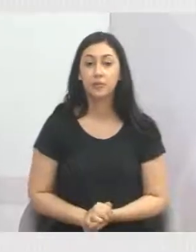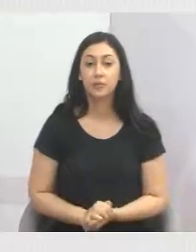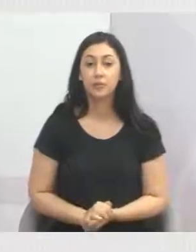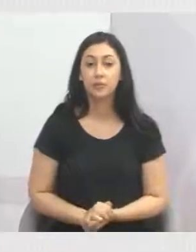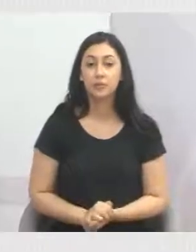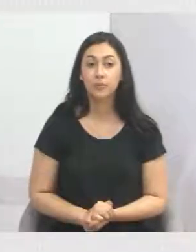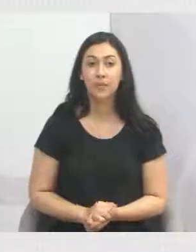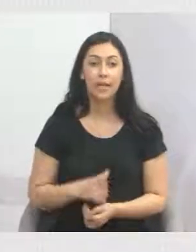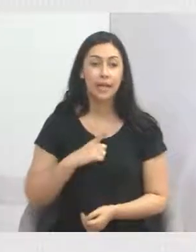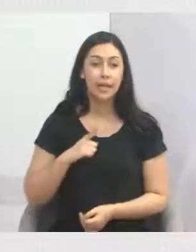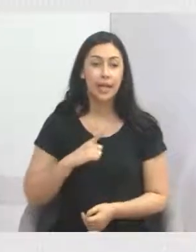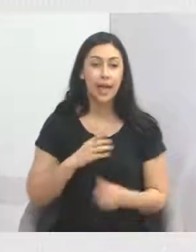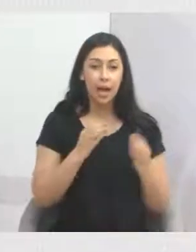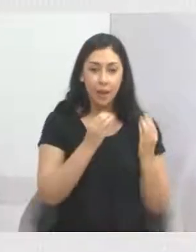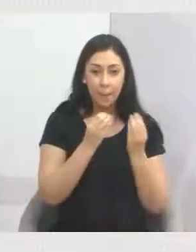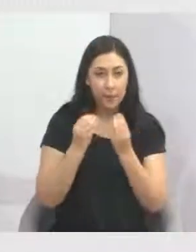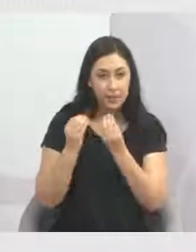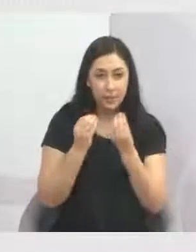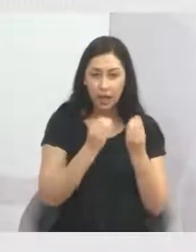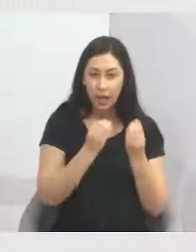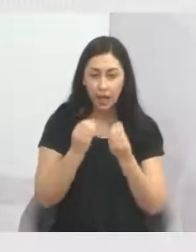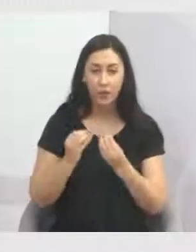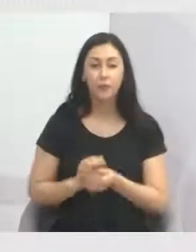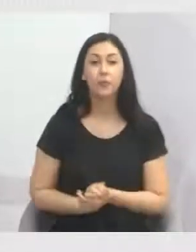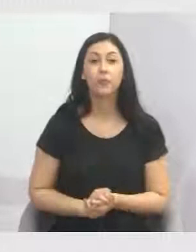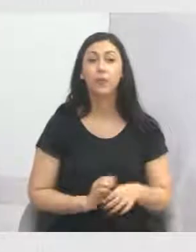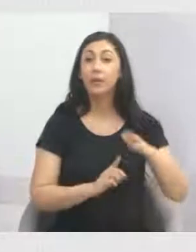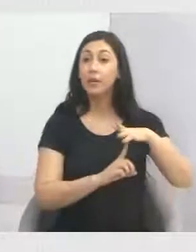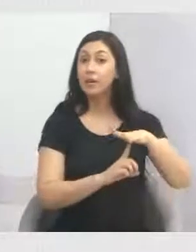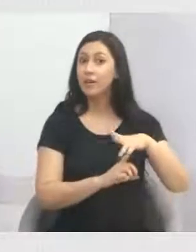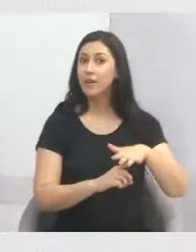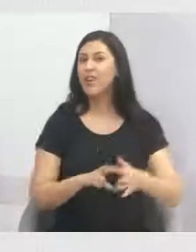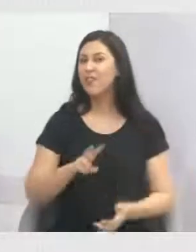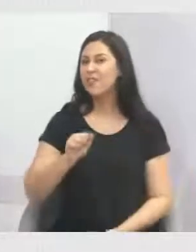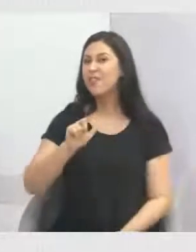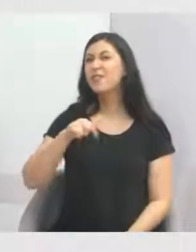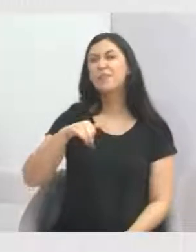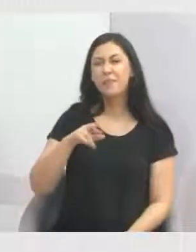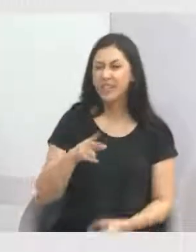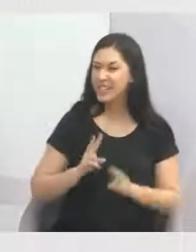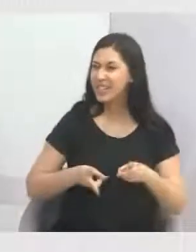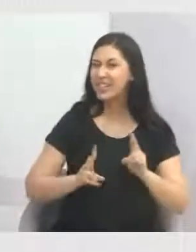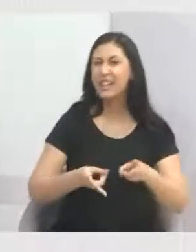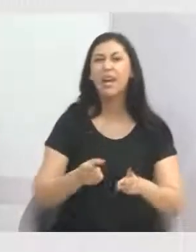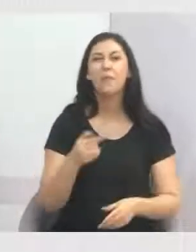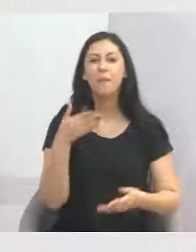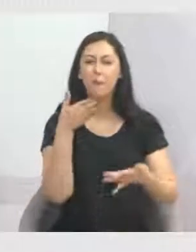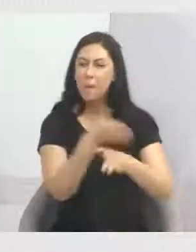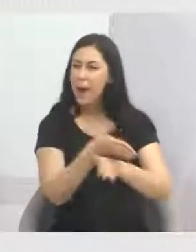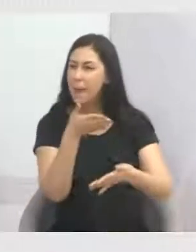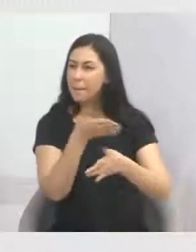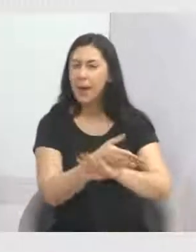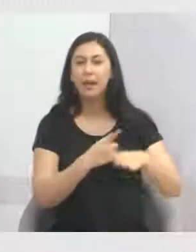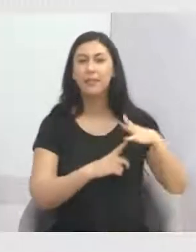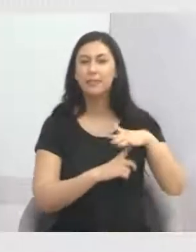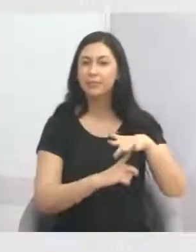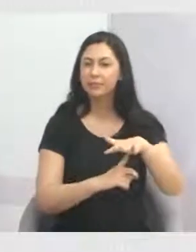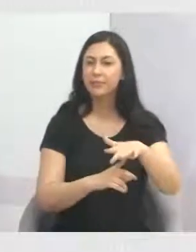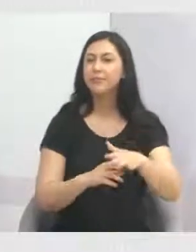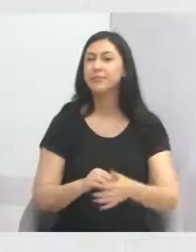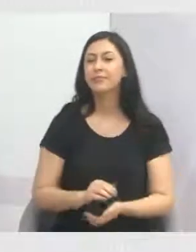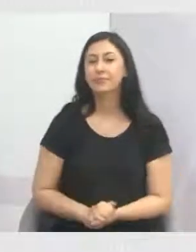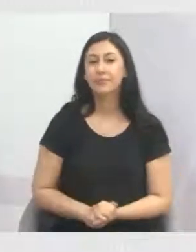famoso pastelzinho e feira livre. Falar em feira livre, né, Valmir? O Valmir tá todo domingo lá na feira do Parque Meia Lua, tá sempre presente, né,